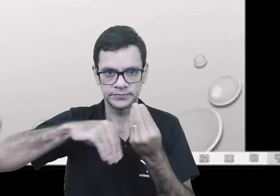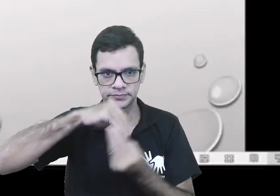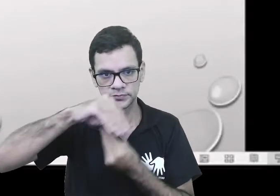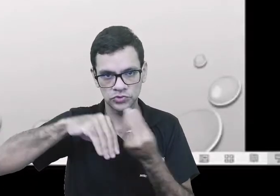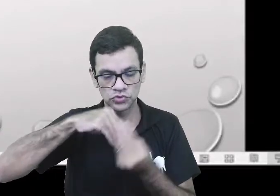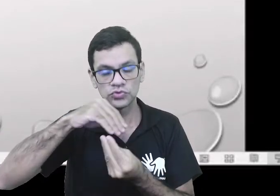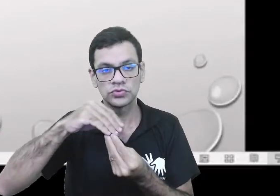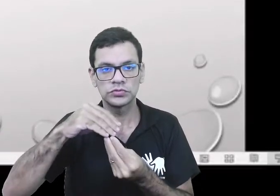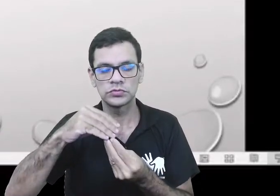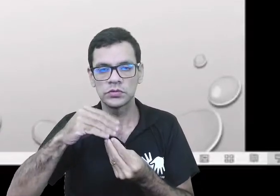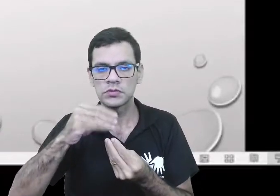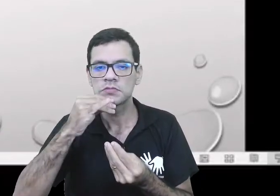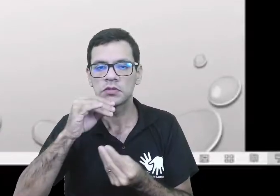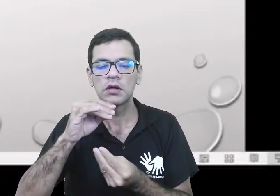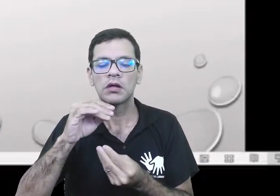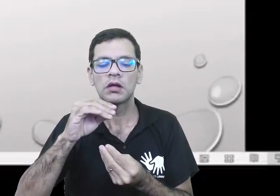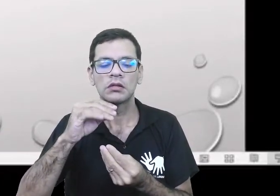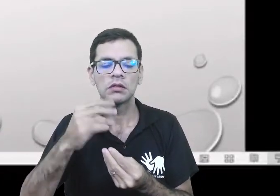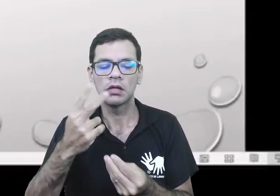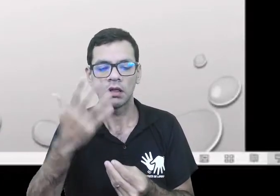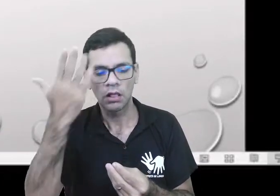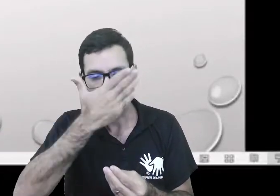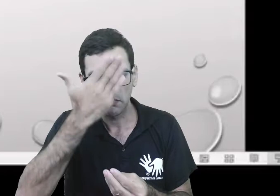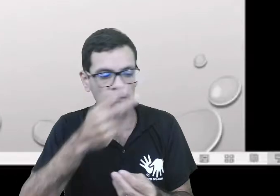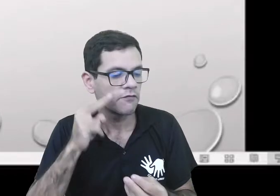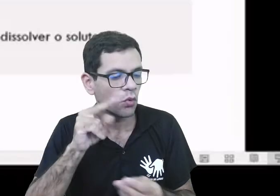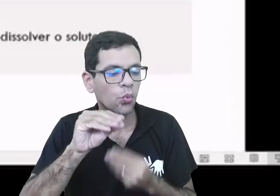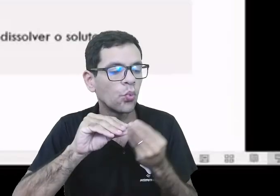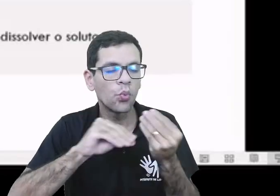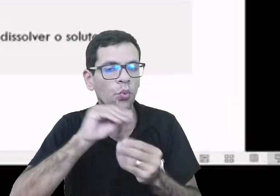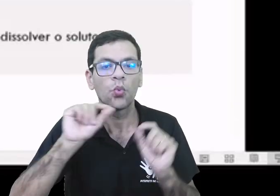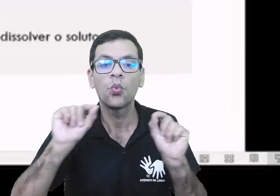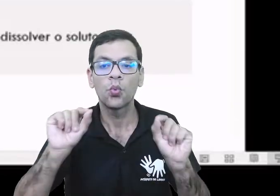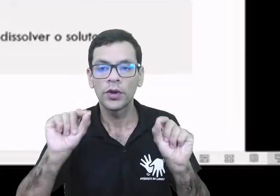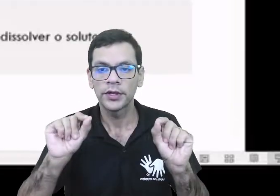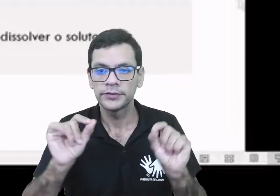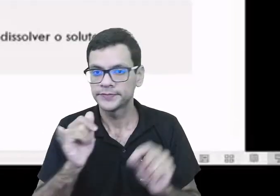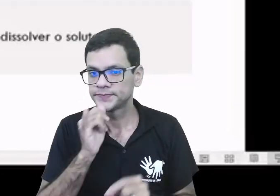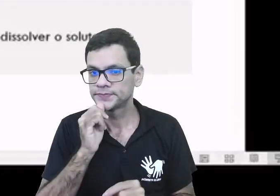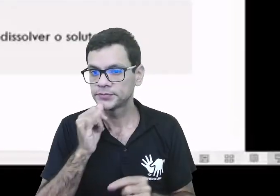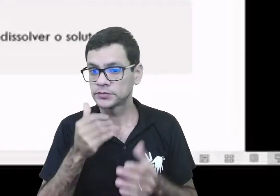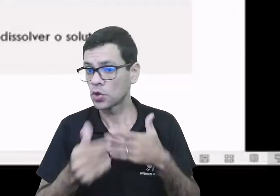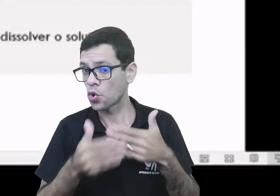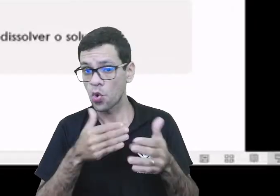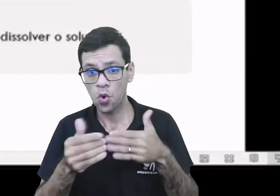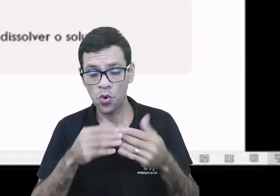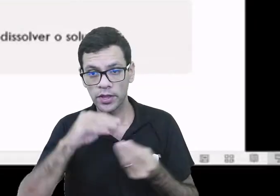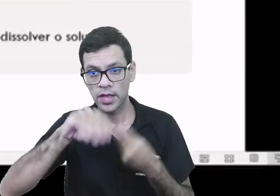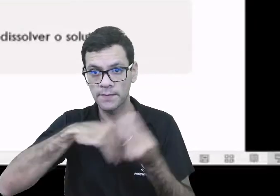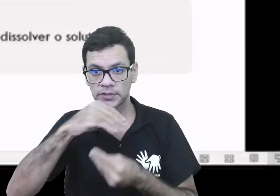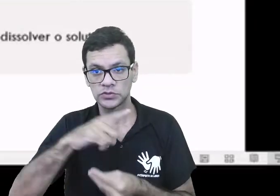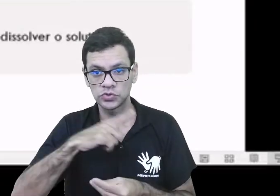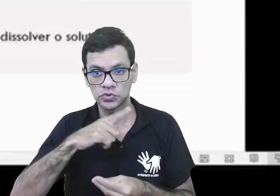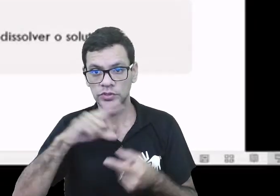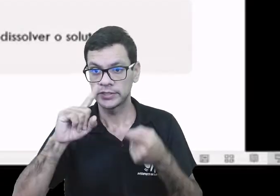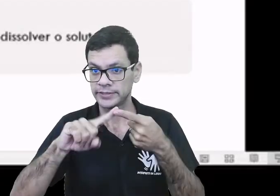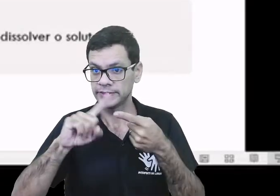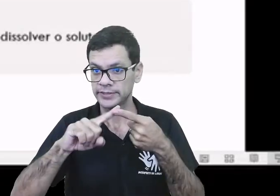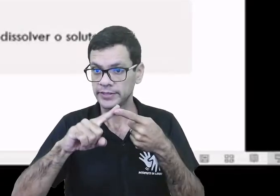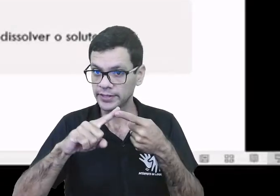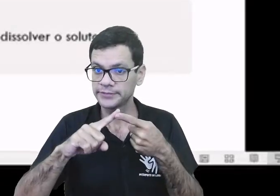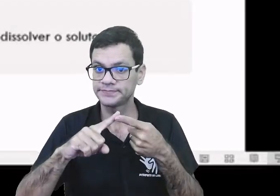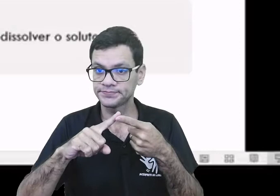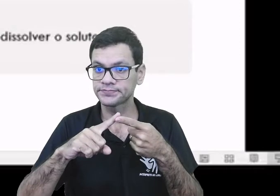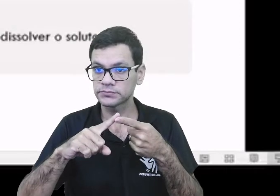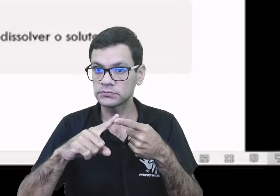Então, a gente não consegue ver quais são os componentes dessa mistura. Então, ó, qualquer mistura homogênea contendo mais de uma substância. E